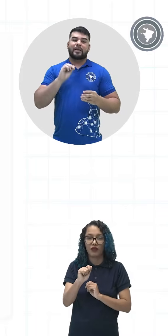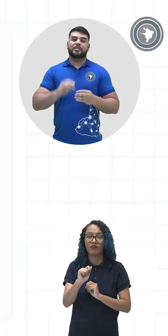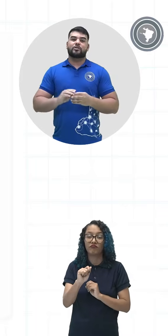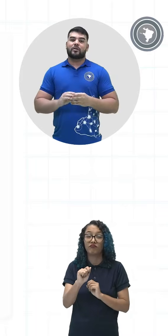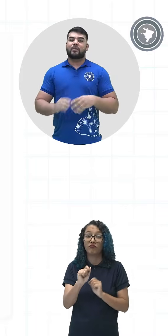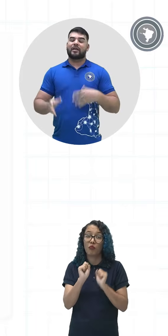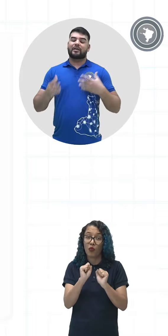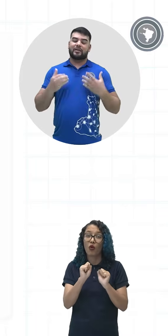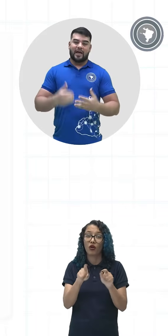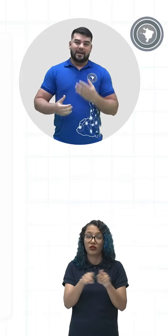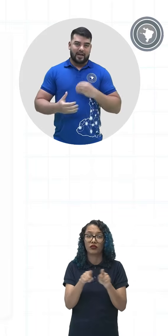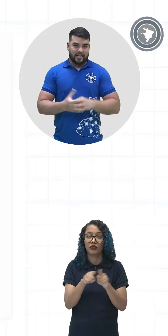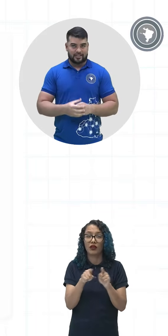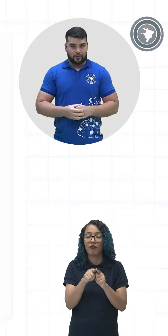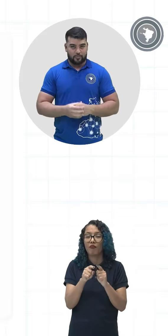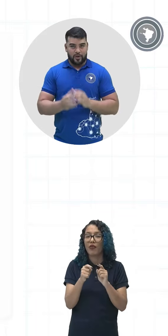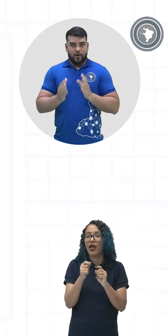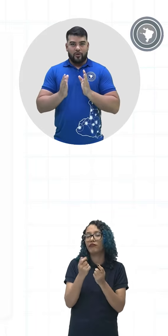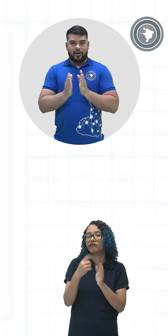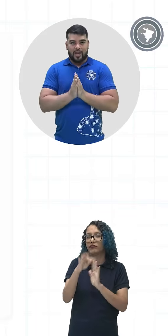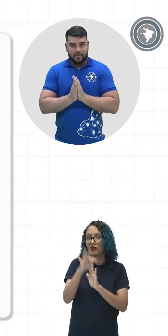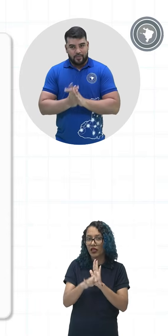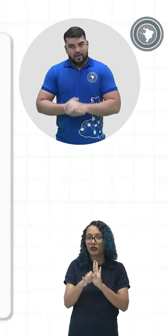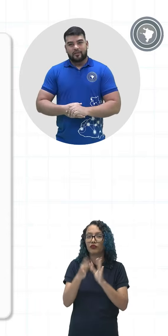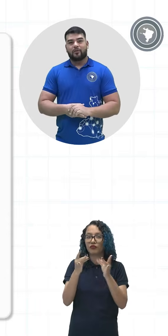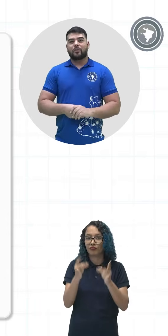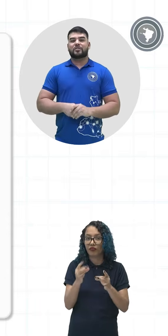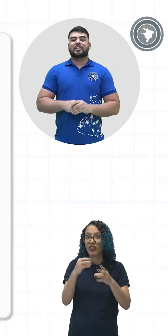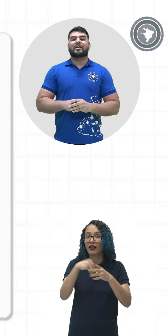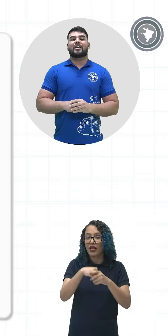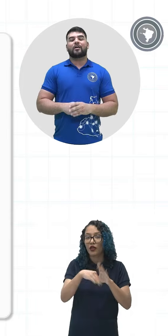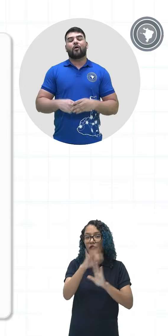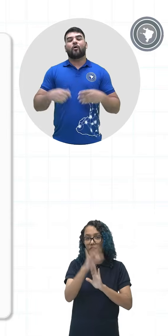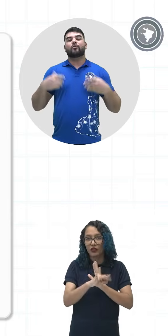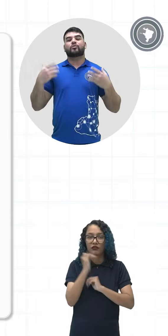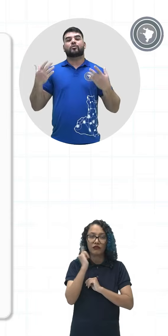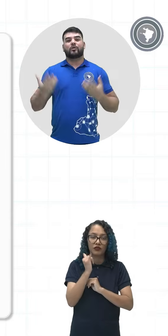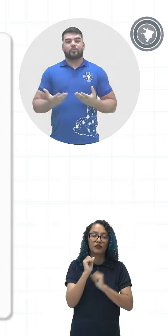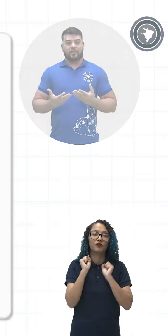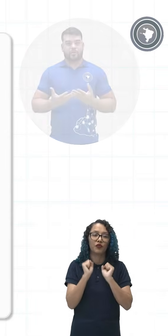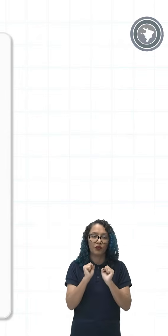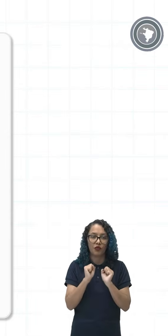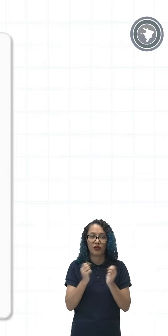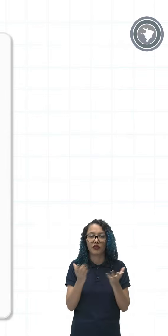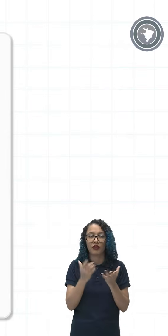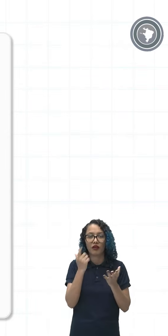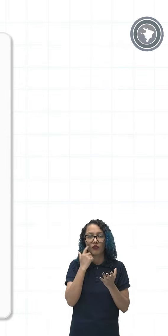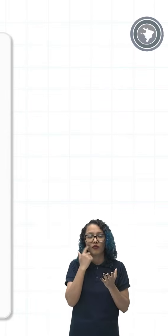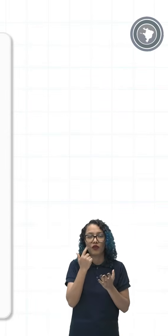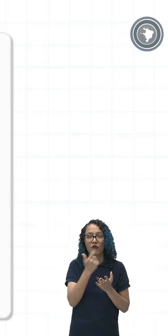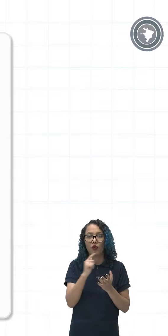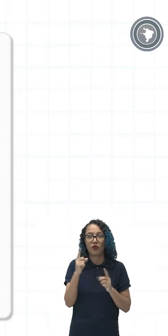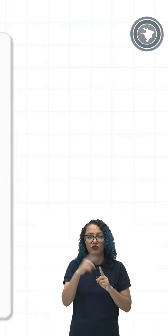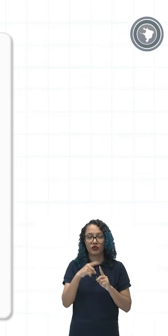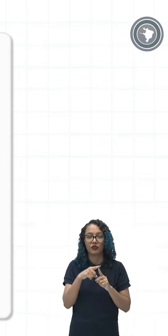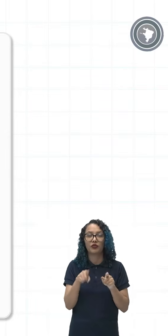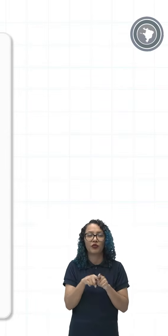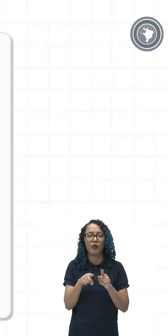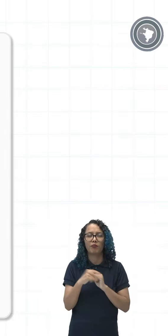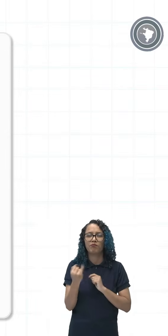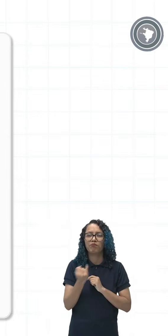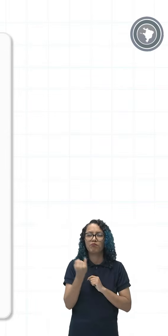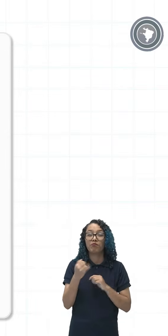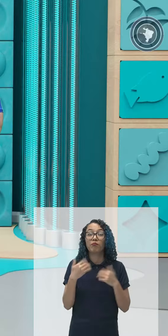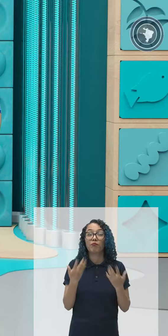vai estar presente também na narração. Ok? Então, vamos seguir outro tipo textual também importante,